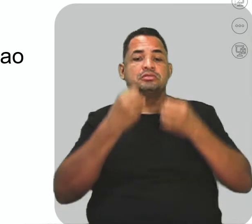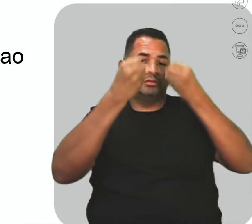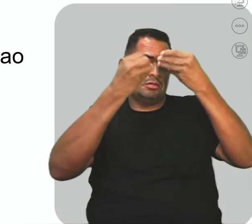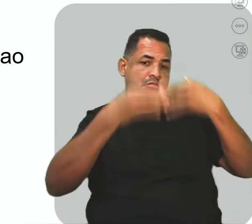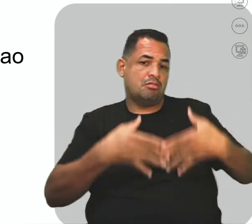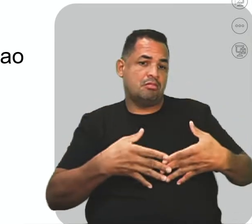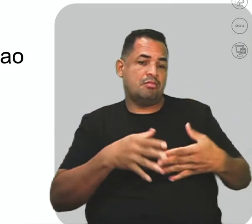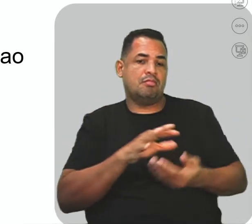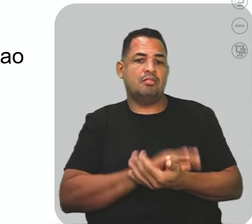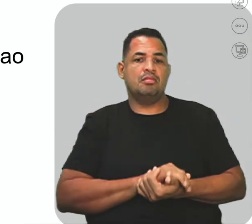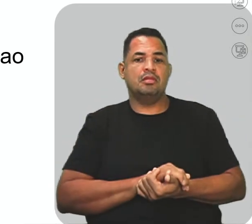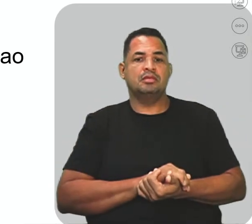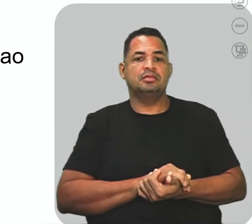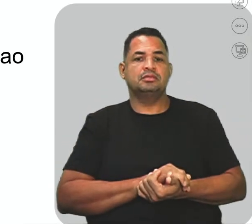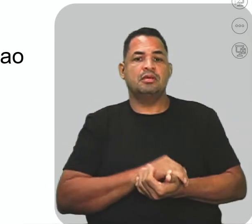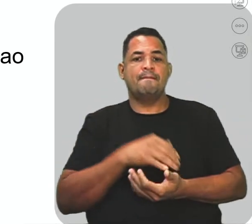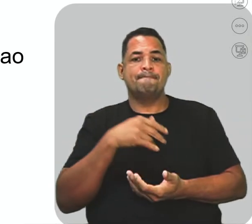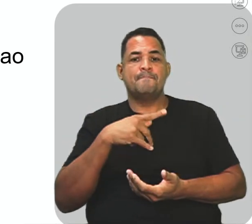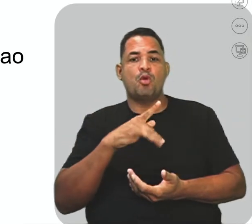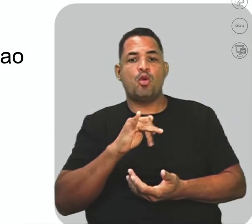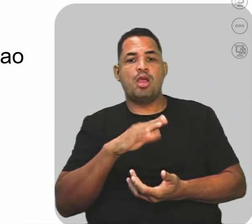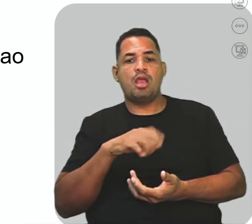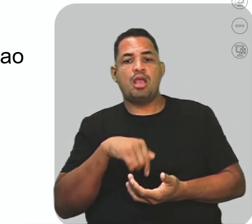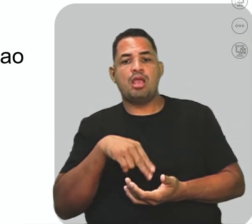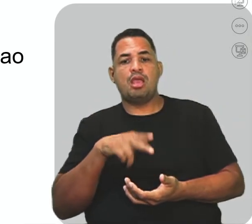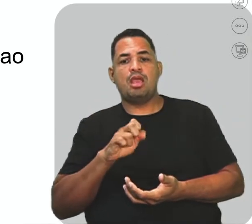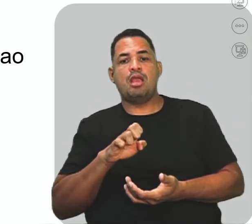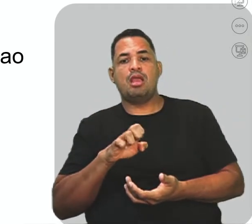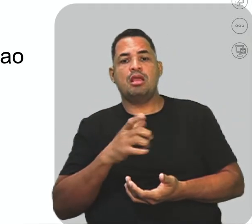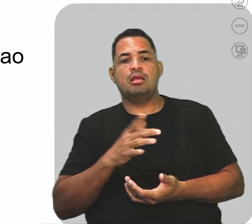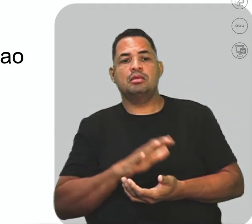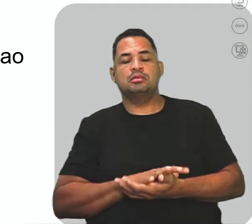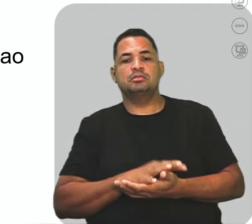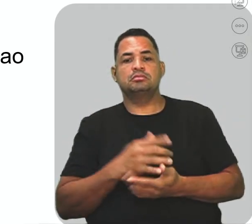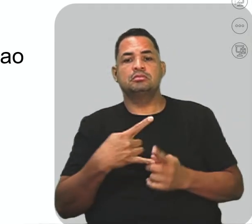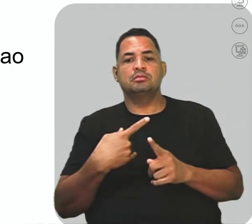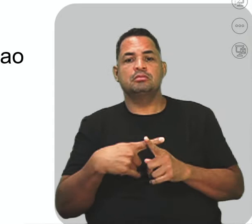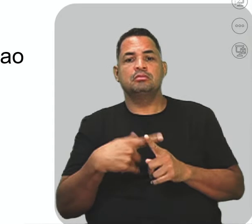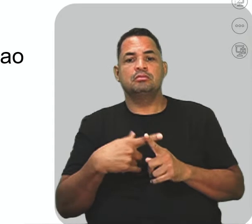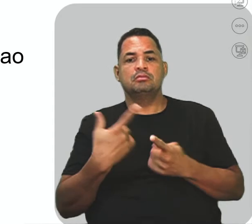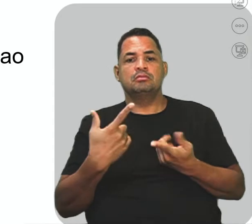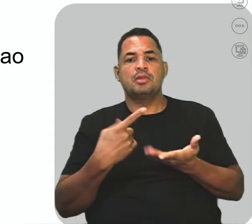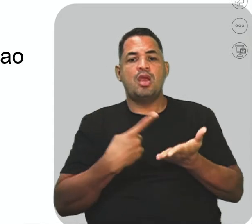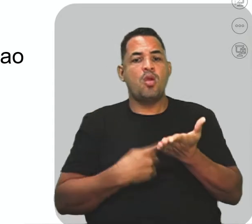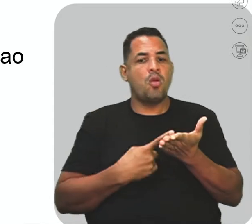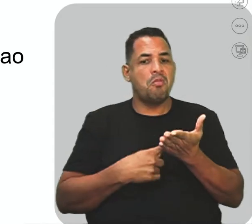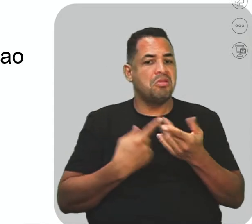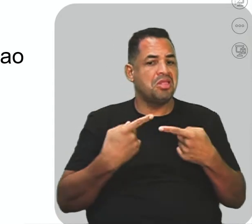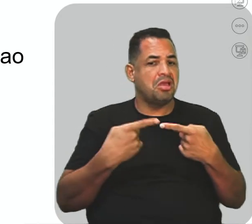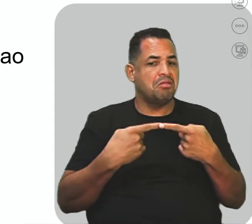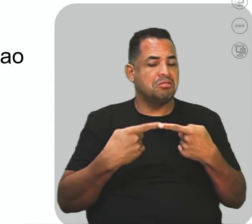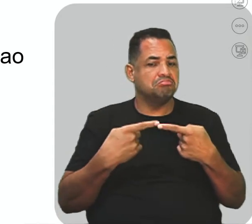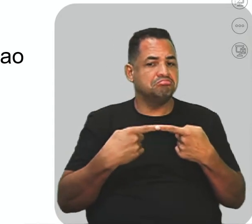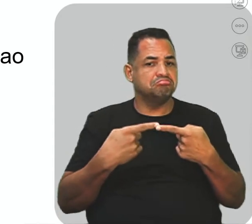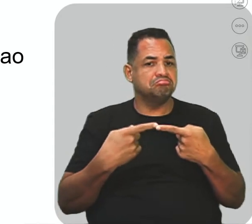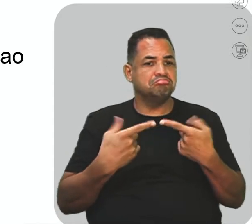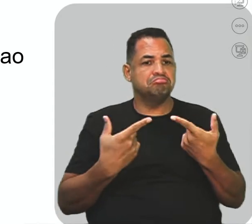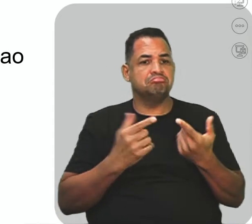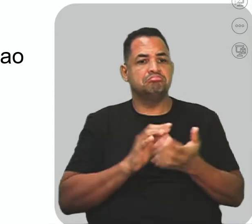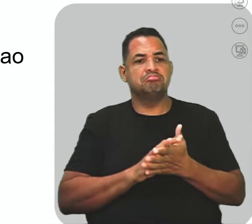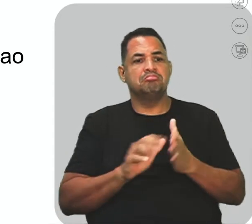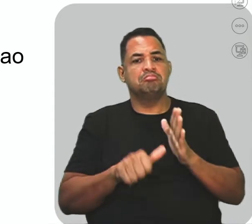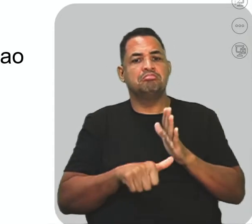né? Temos a conjunção explicativa, por quê? Porque ela não combinava, né, com você. Tá? Então,